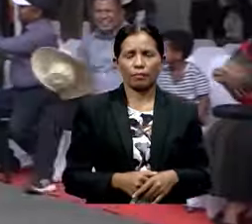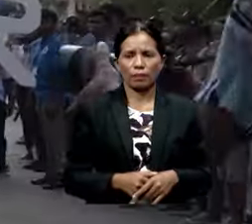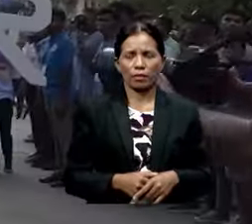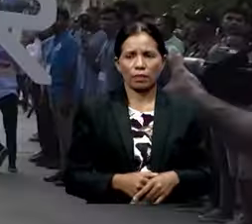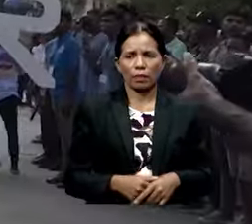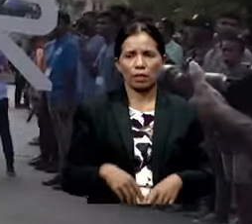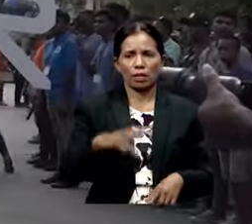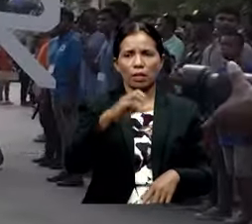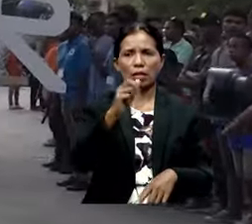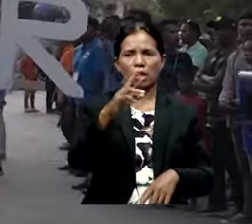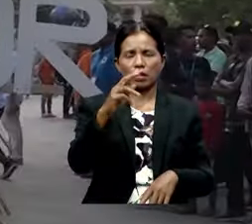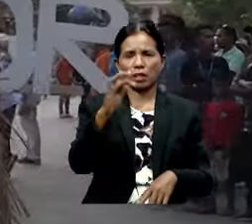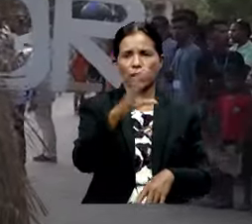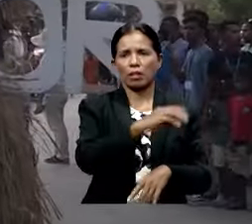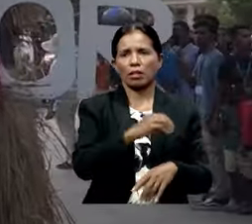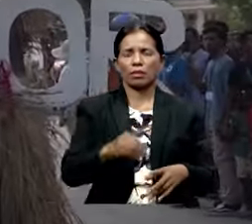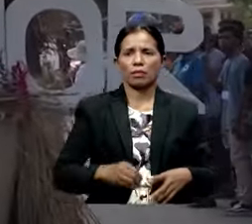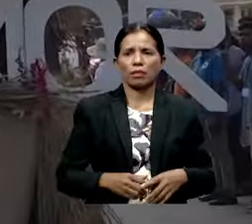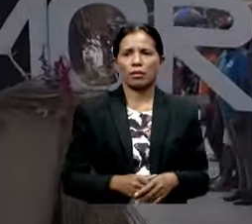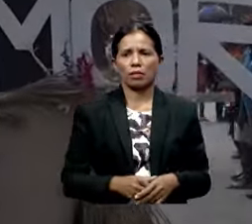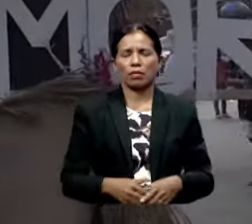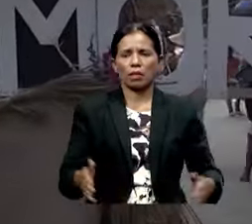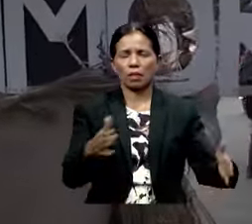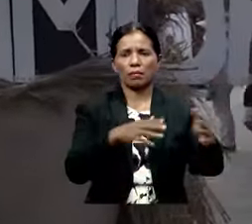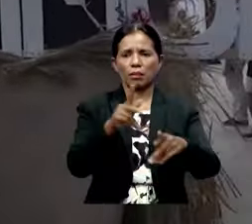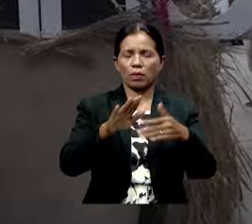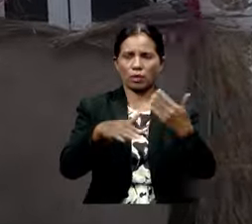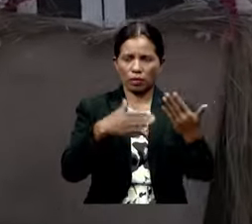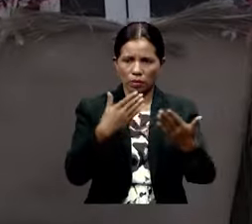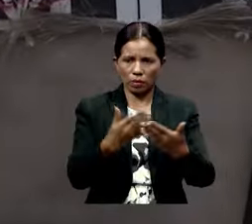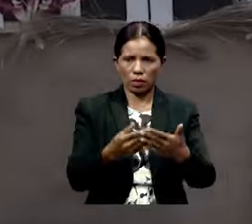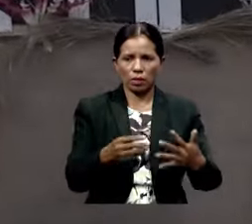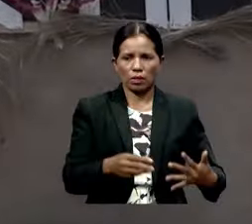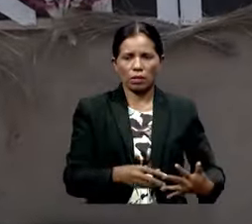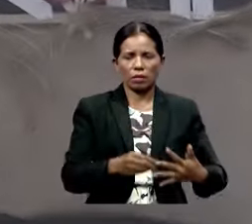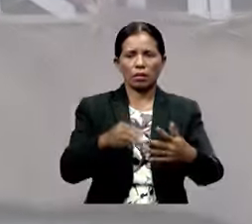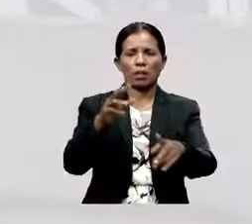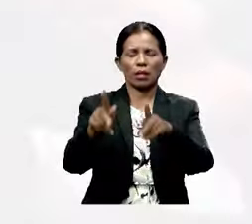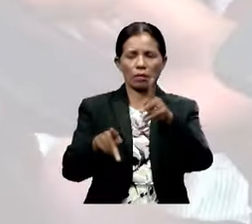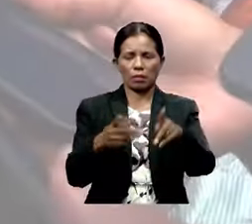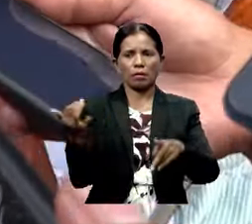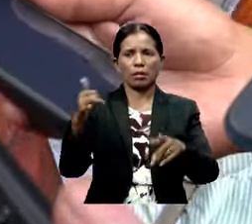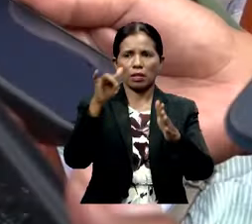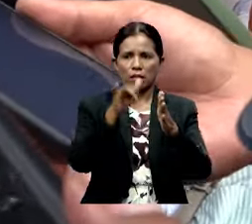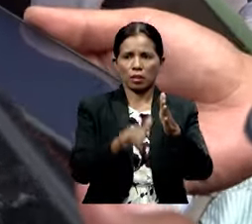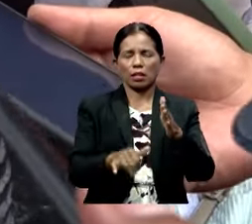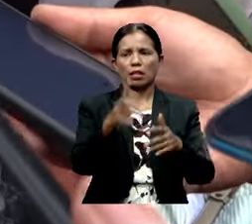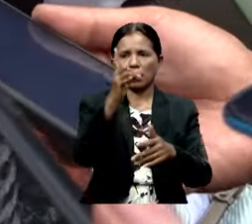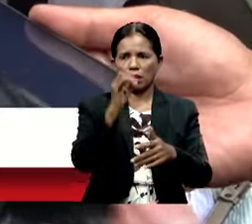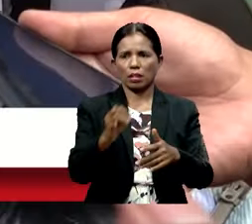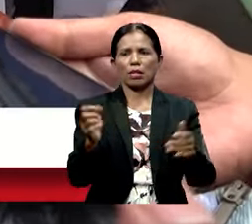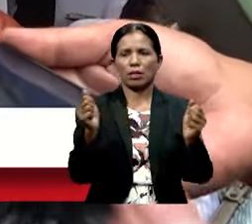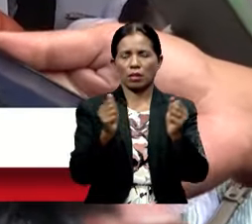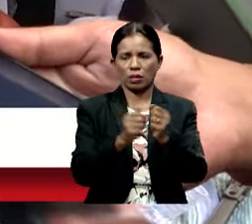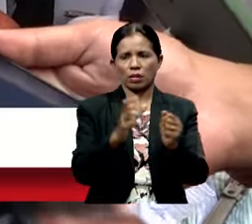hodi halibur povo hotu, no mos de deu ba a população de bem mahele e hadili, hodi